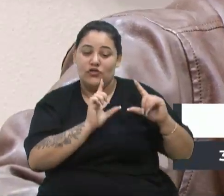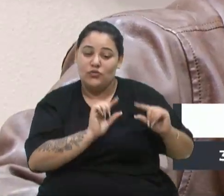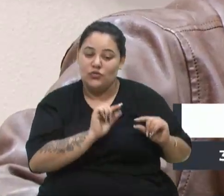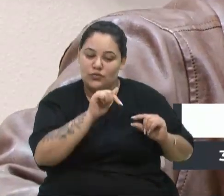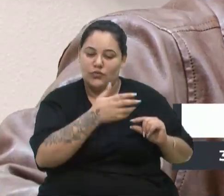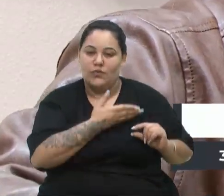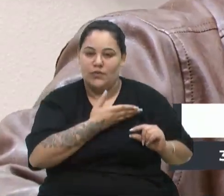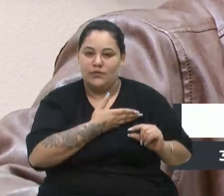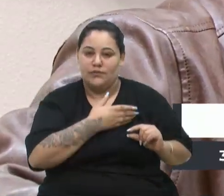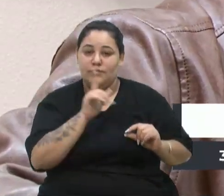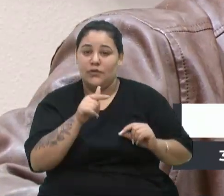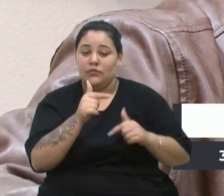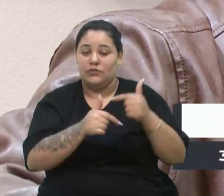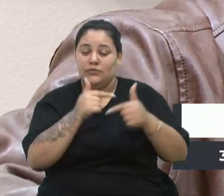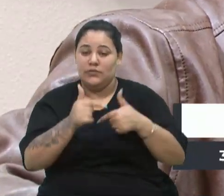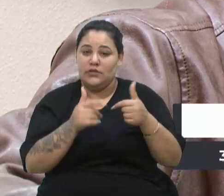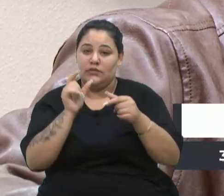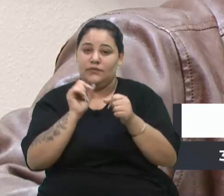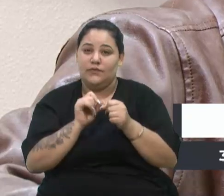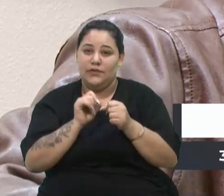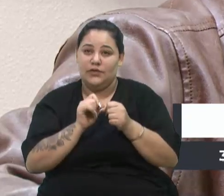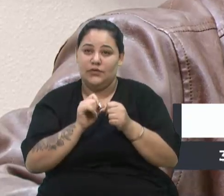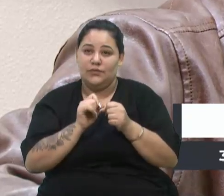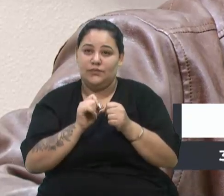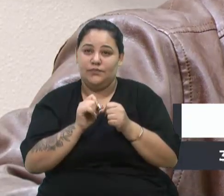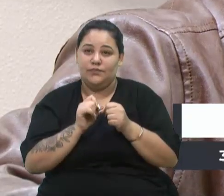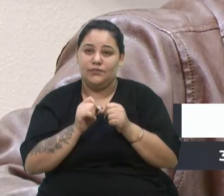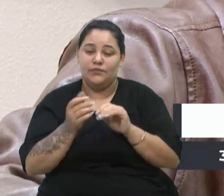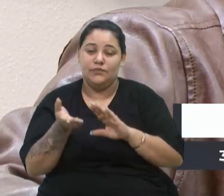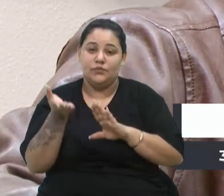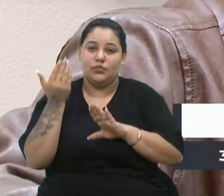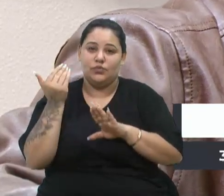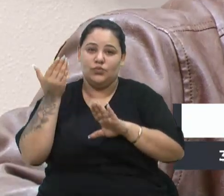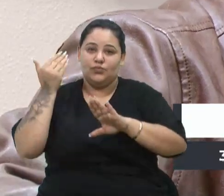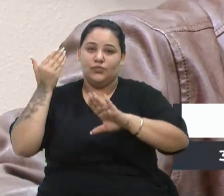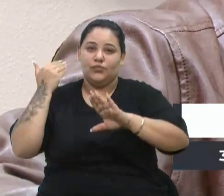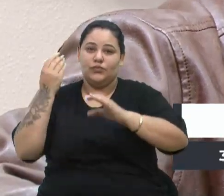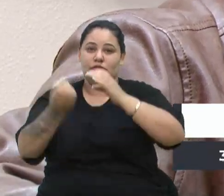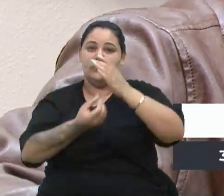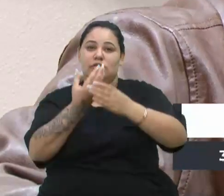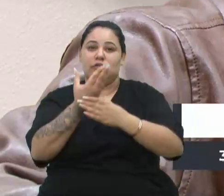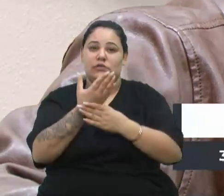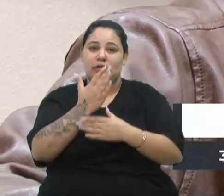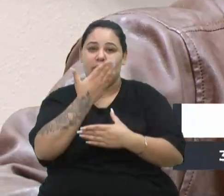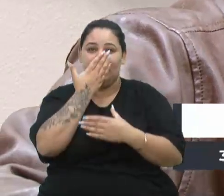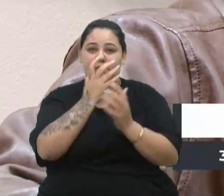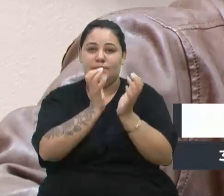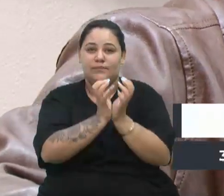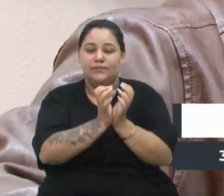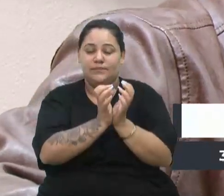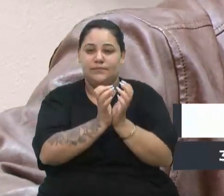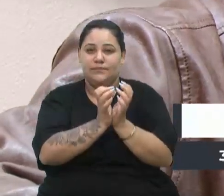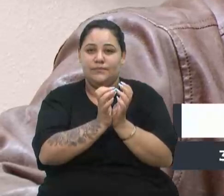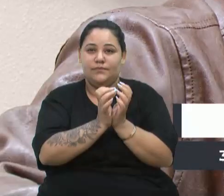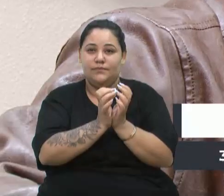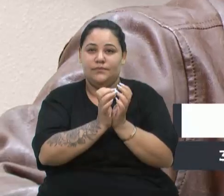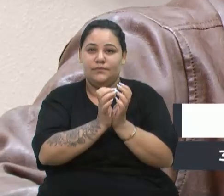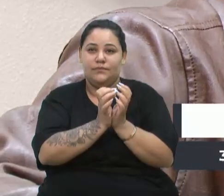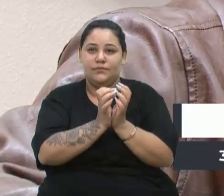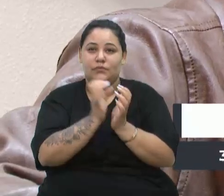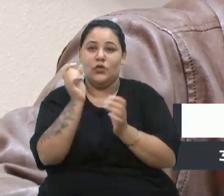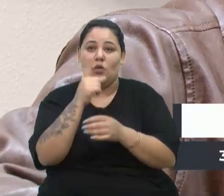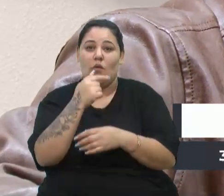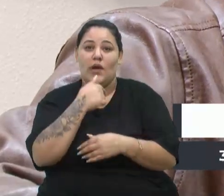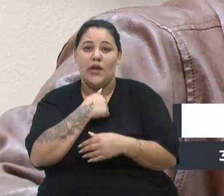esse trabalho realizado é antecessor à criação da frente parlamentar, do qual